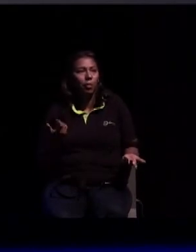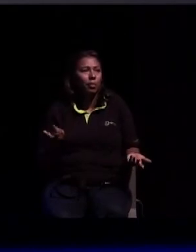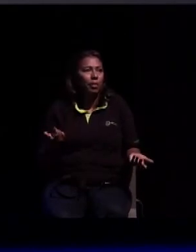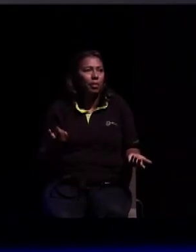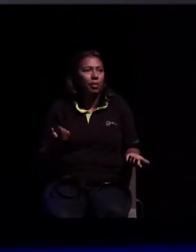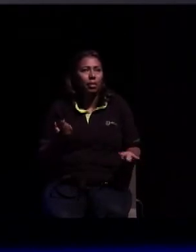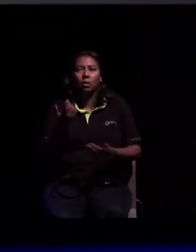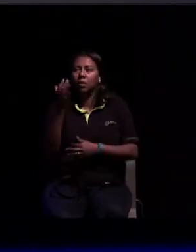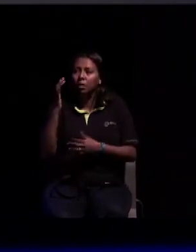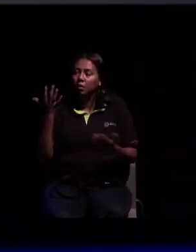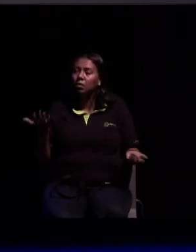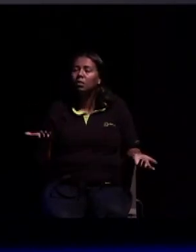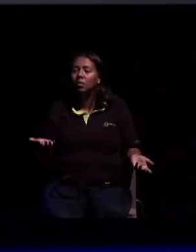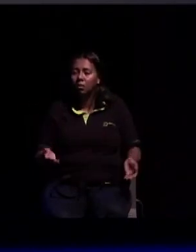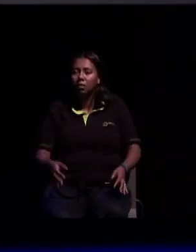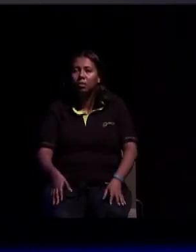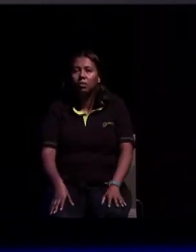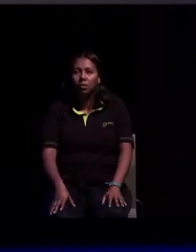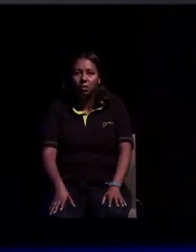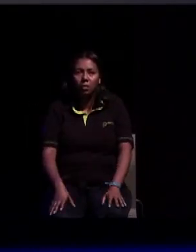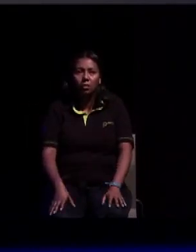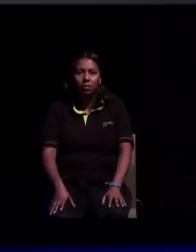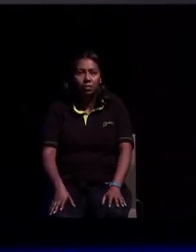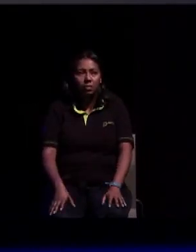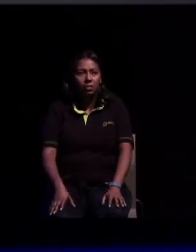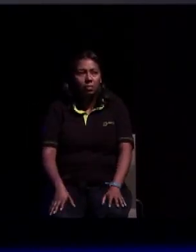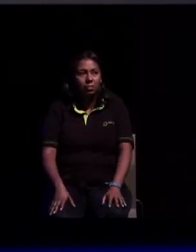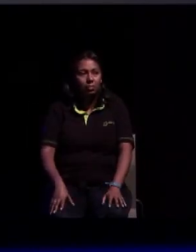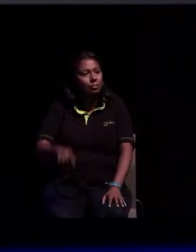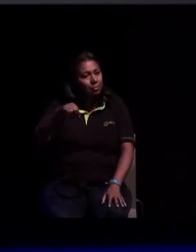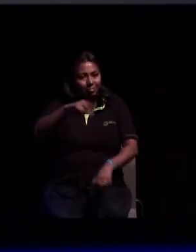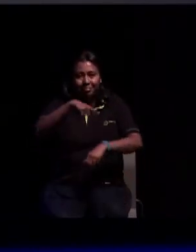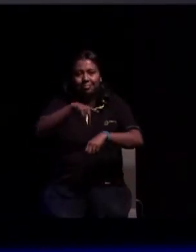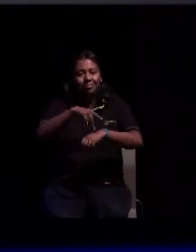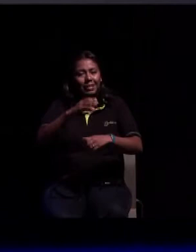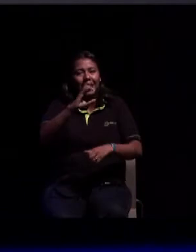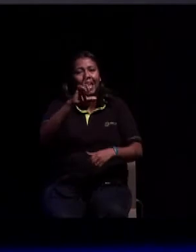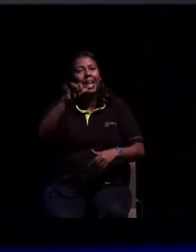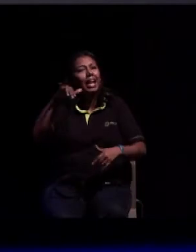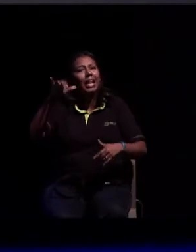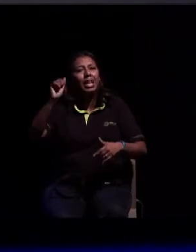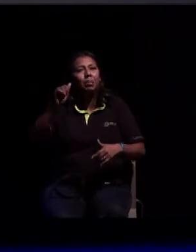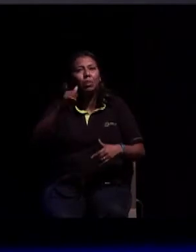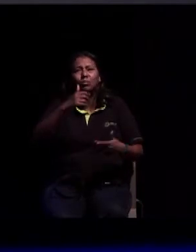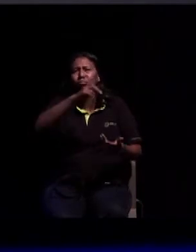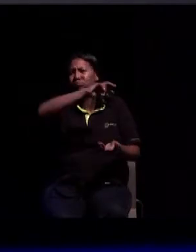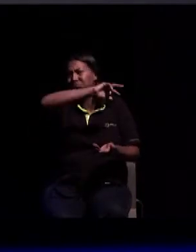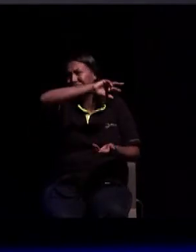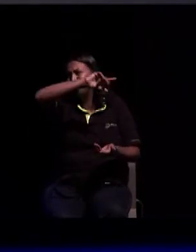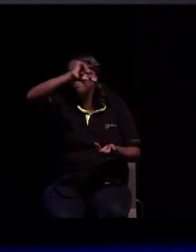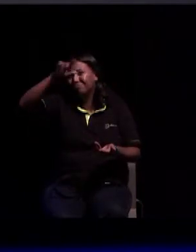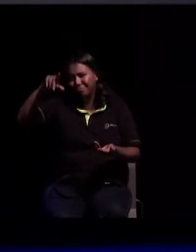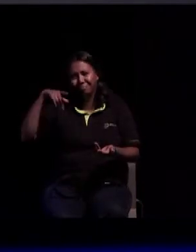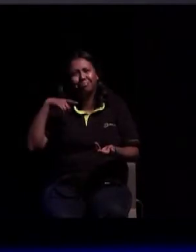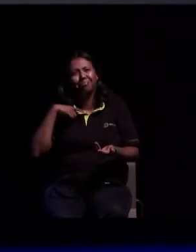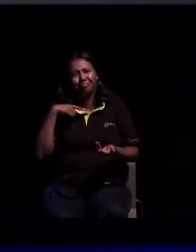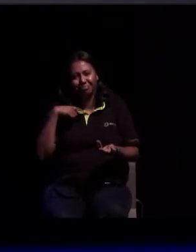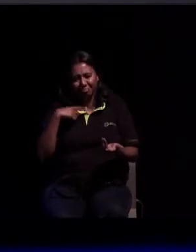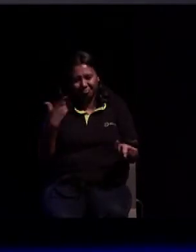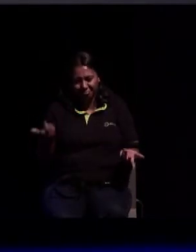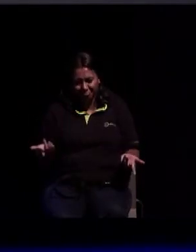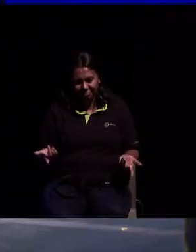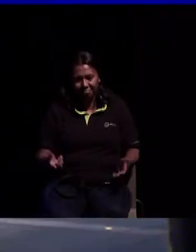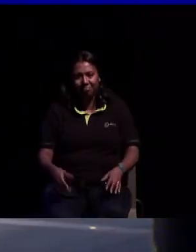aqui dentro de um país que praticamente tem todos os climas do planeta dentro de si, com uma